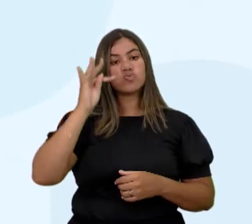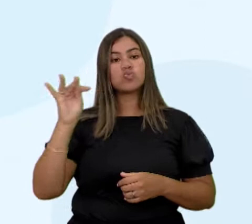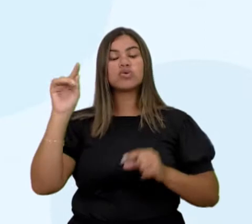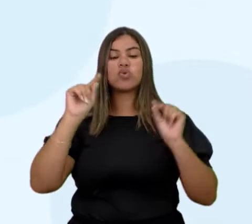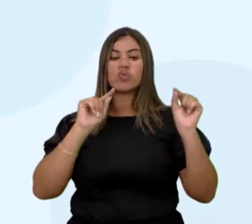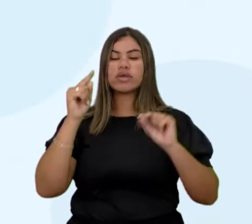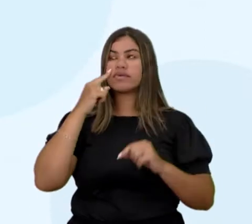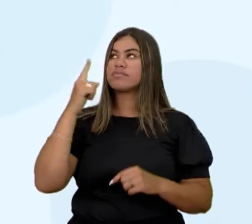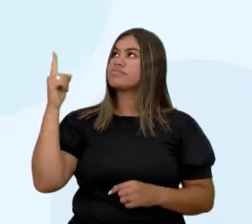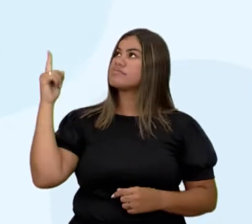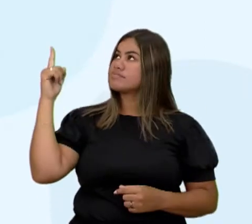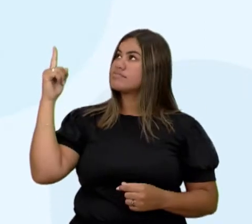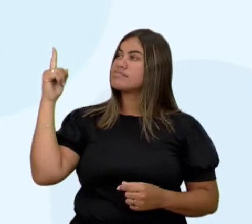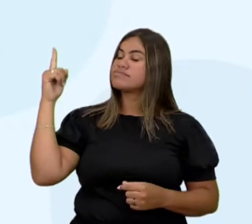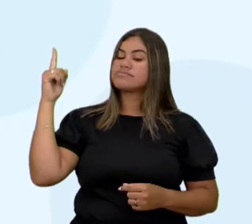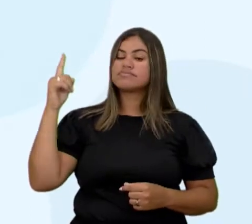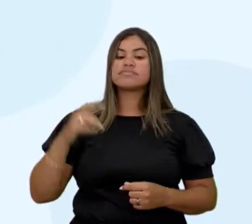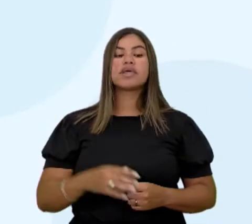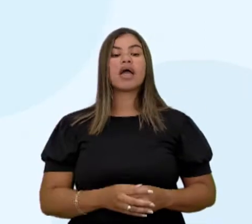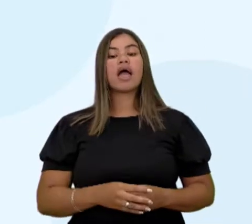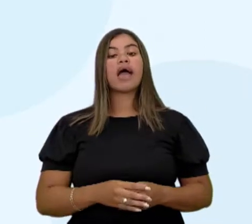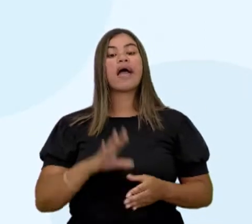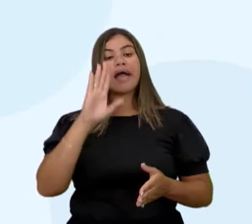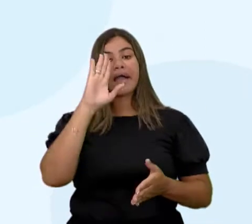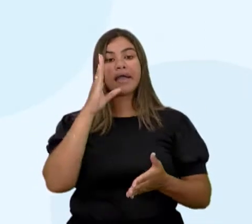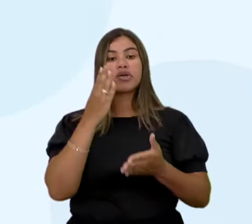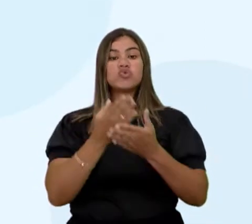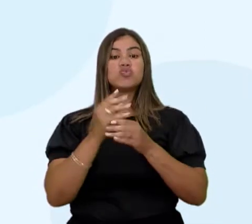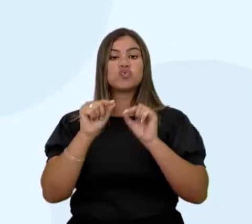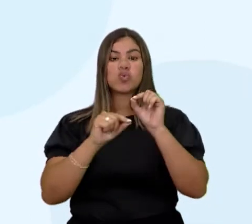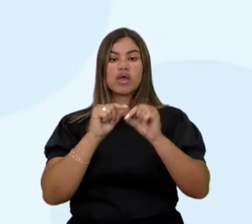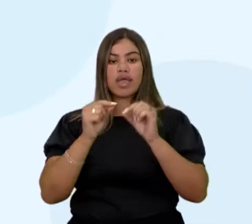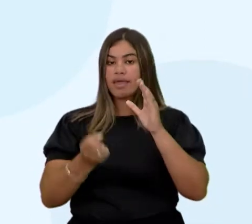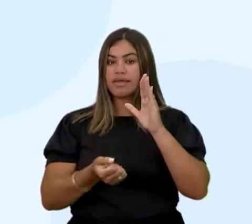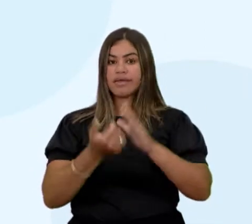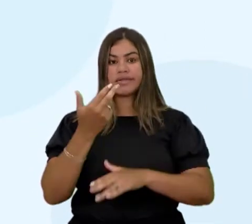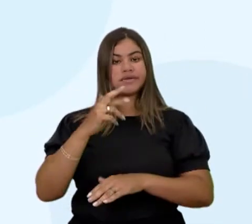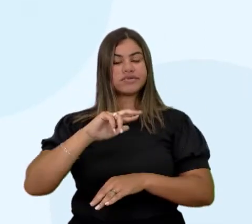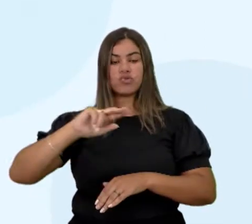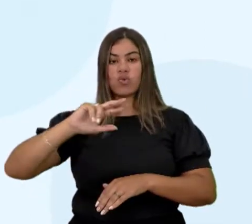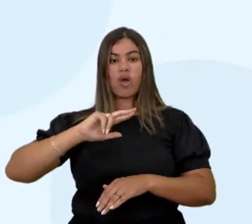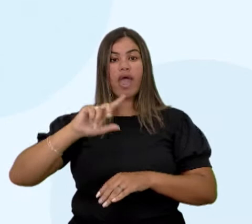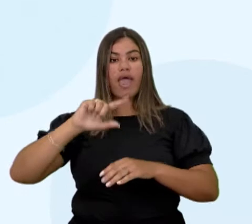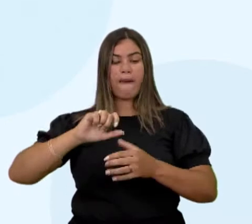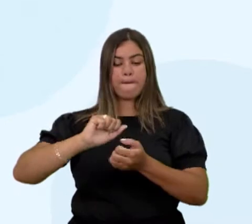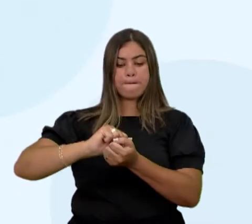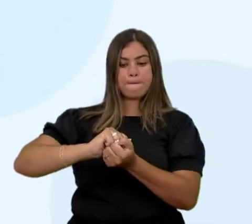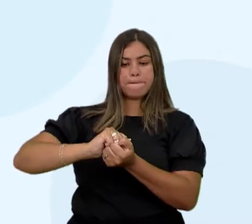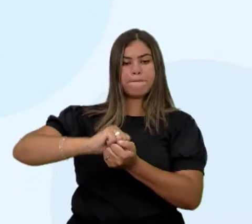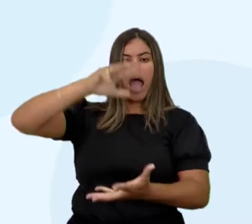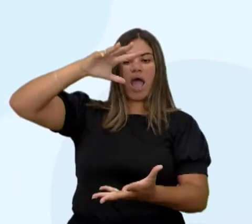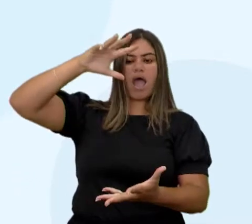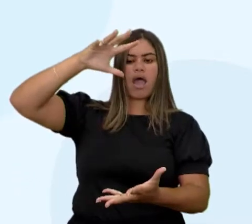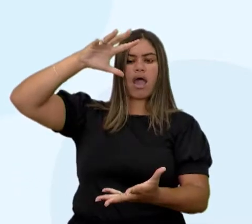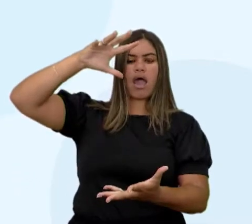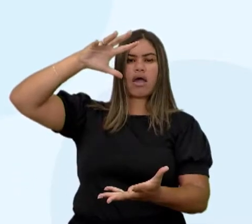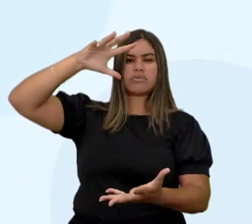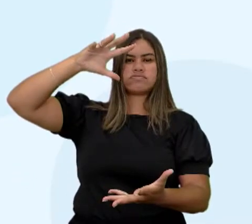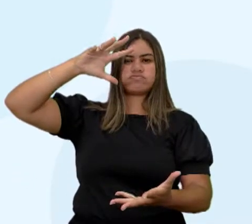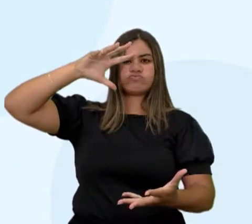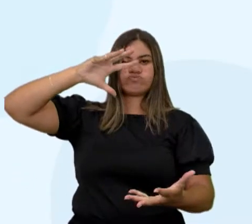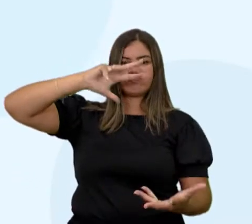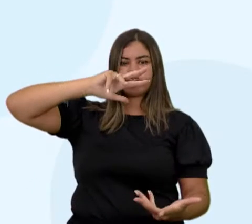que acredita-se aí que o universo originou-se de uma grande explosão, tá certo? Então tá lá, ó,